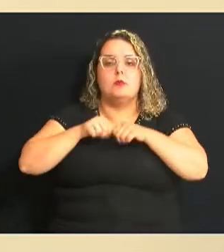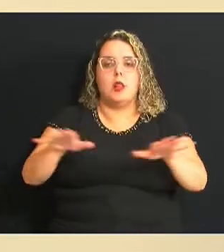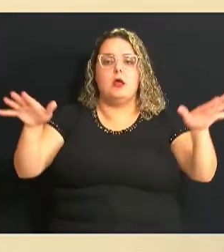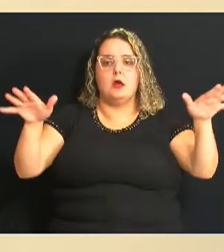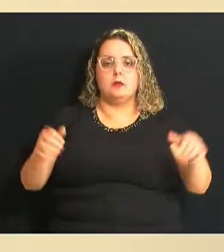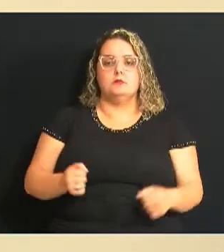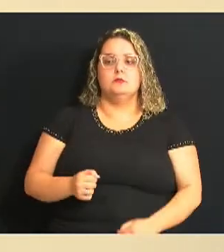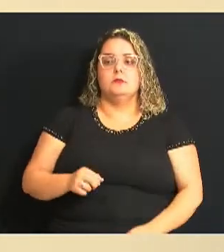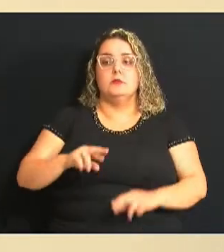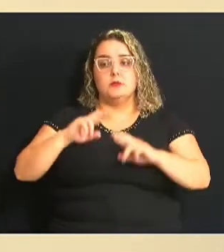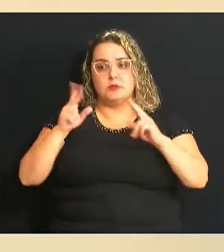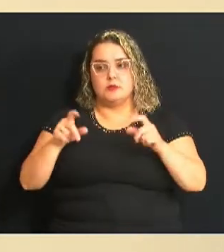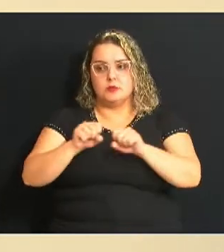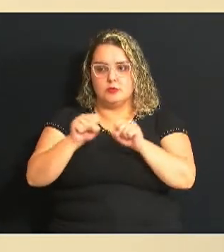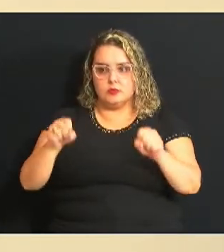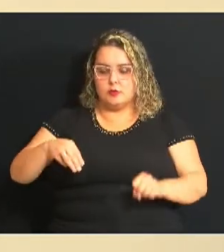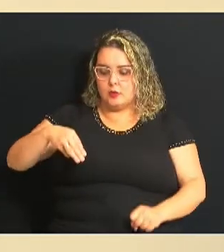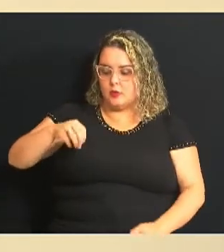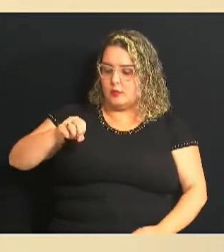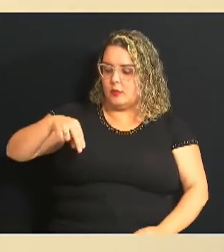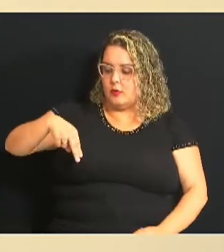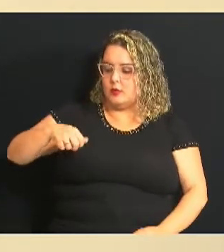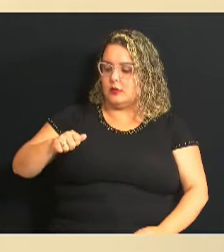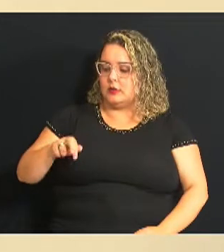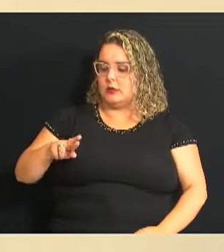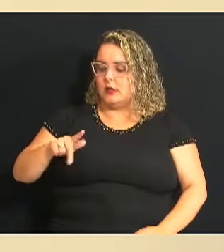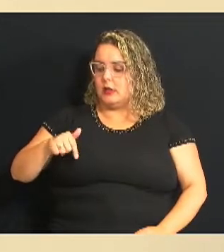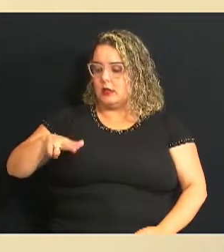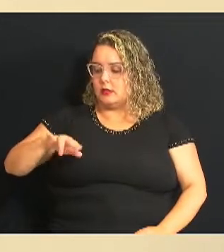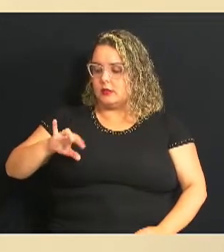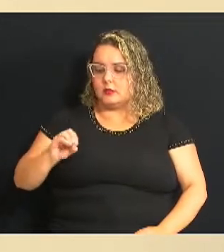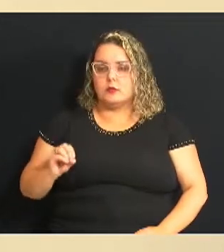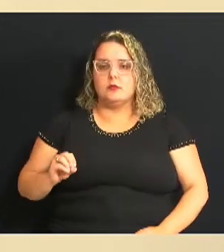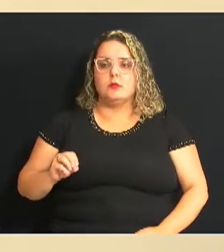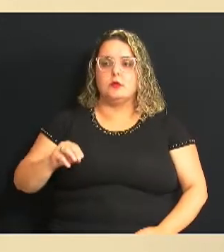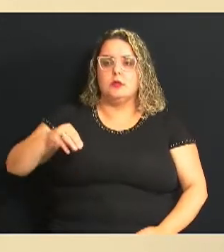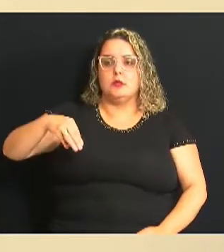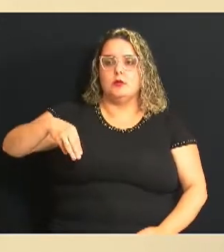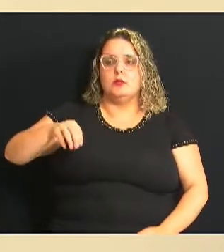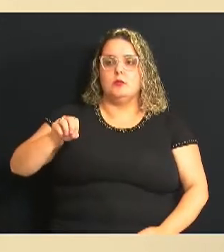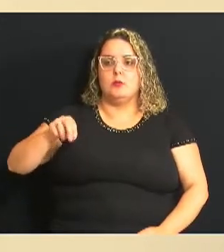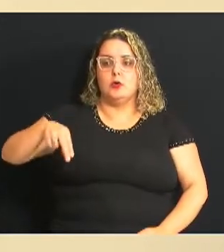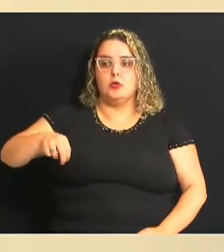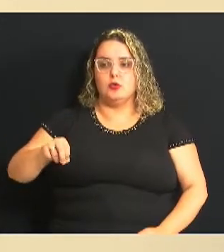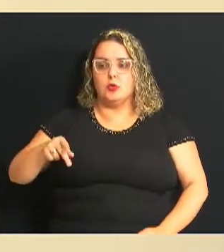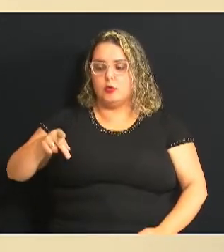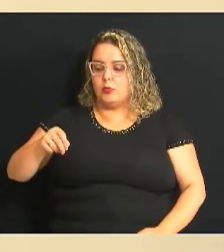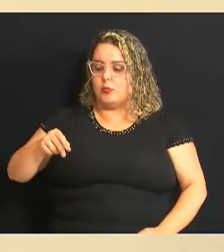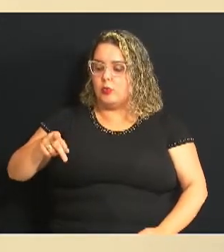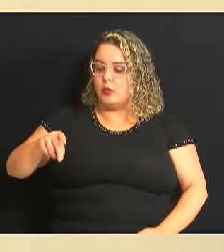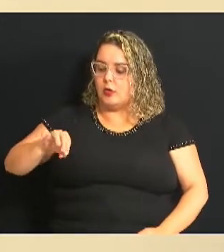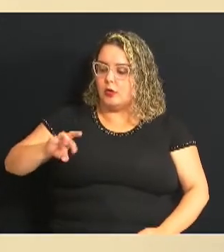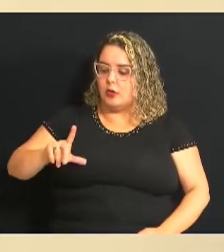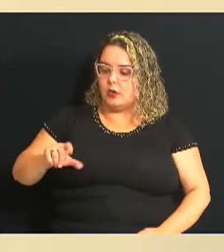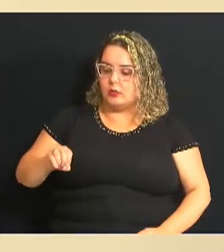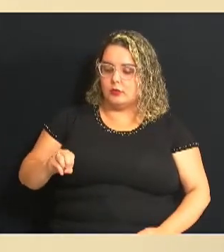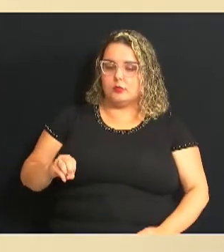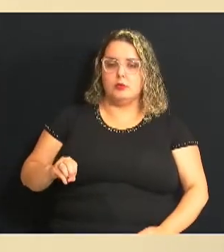sistema monárquico e do monopólio da fé da igreja